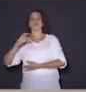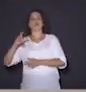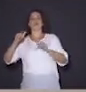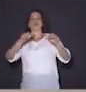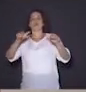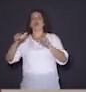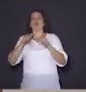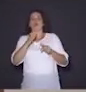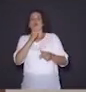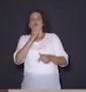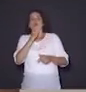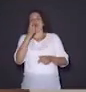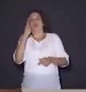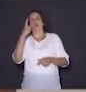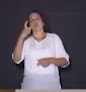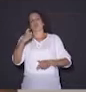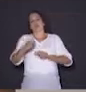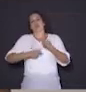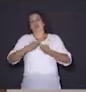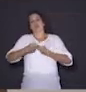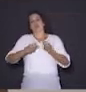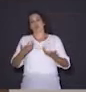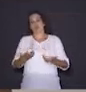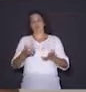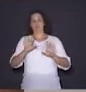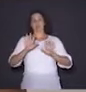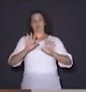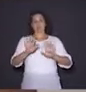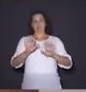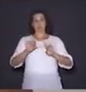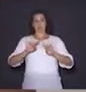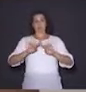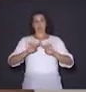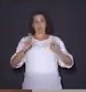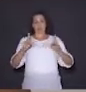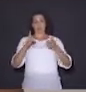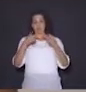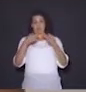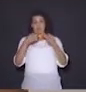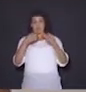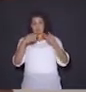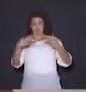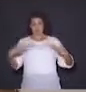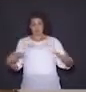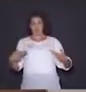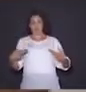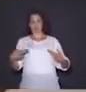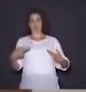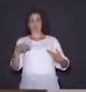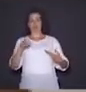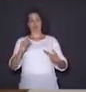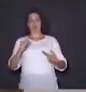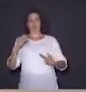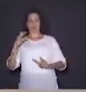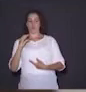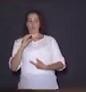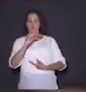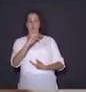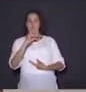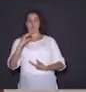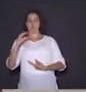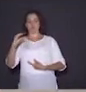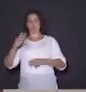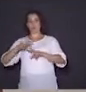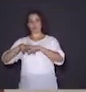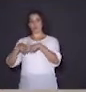economicamente só que essa conta inclusive de essa conta que seria o investimento que elas deveriam fazer por